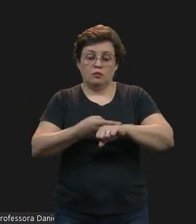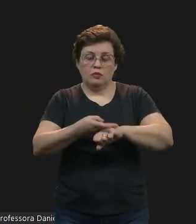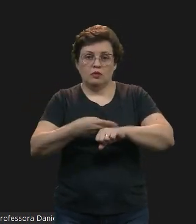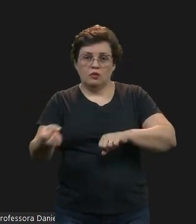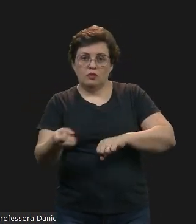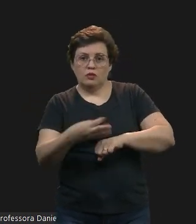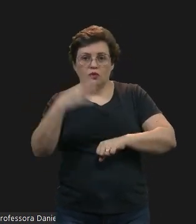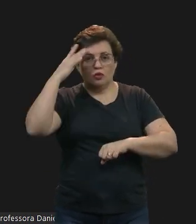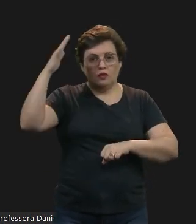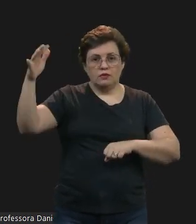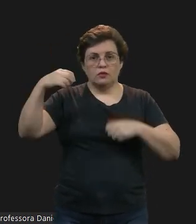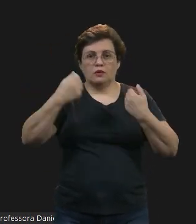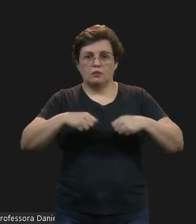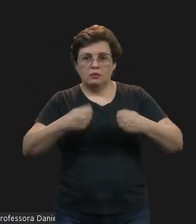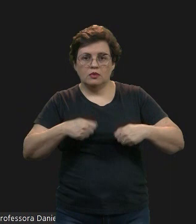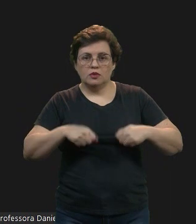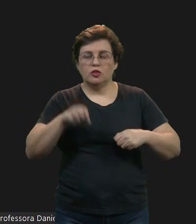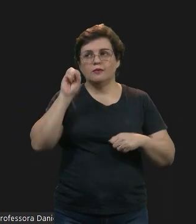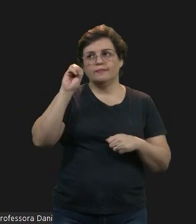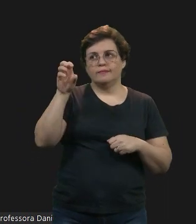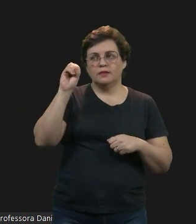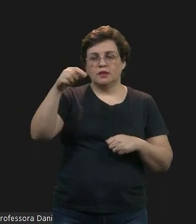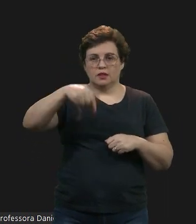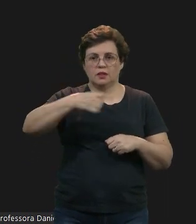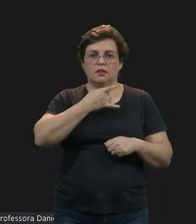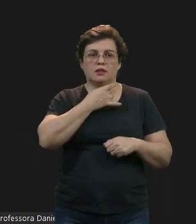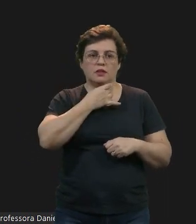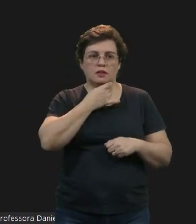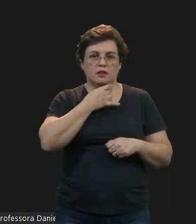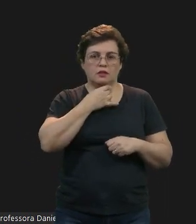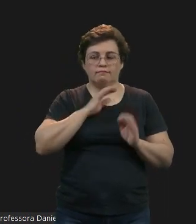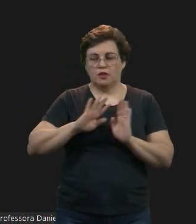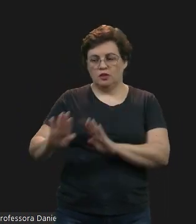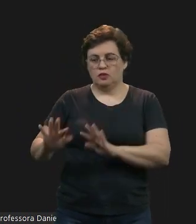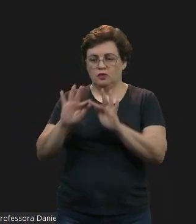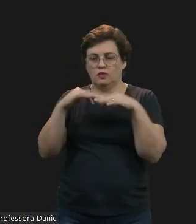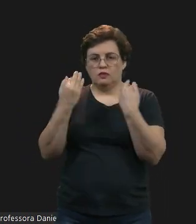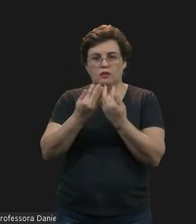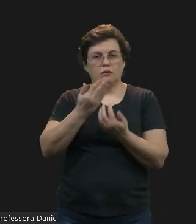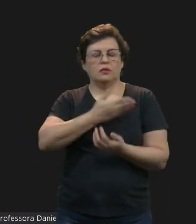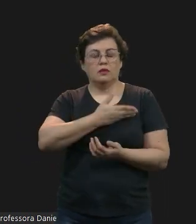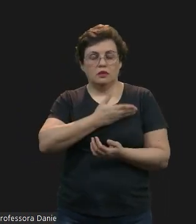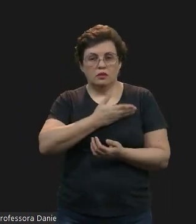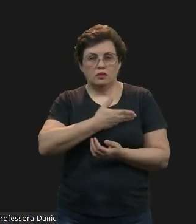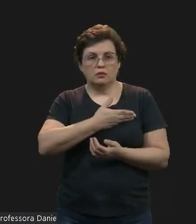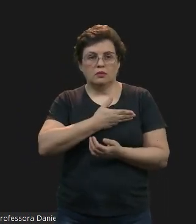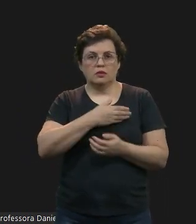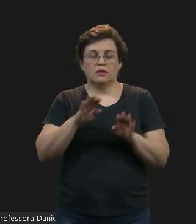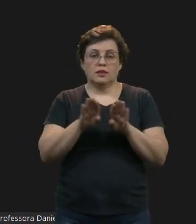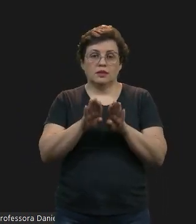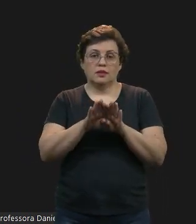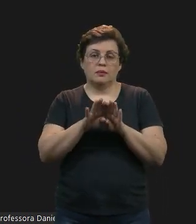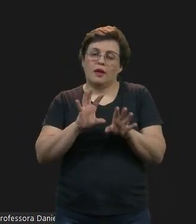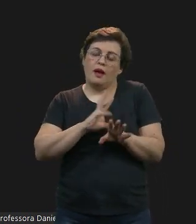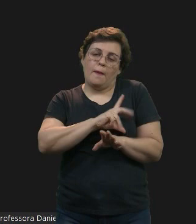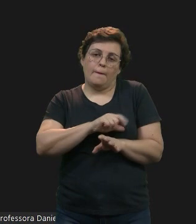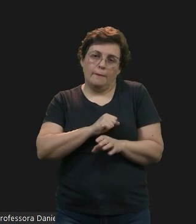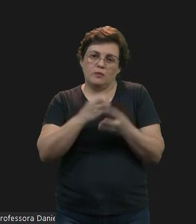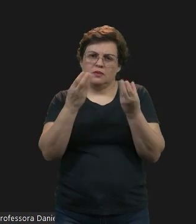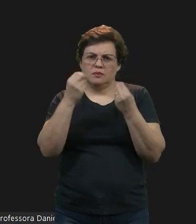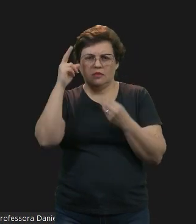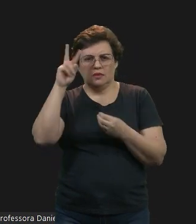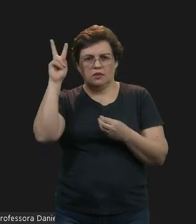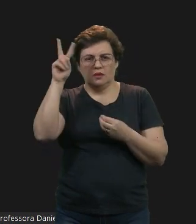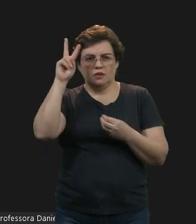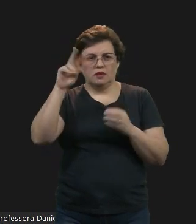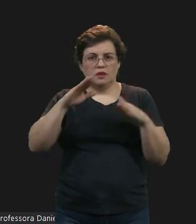sonho e teve que sair da nossa cidade. Deixou aqui a família, os amigos, alguns amores e muita história.